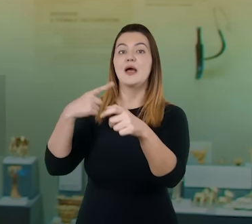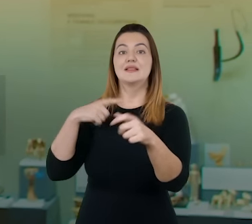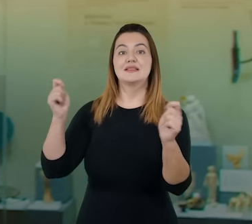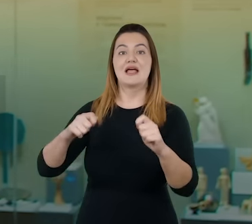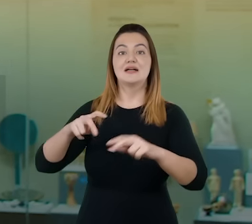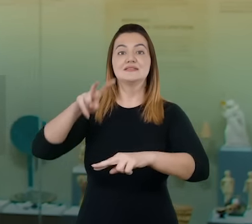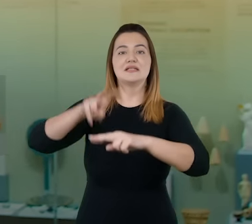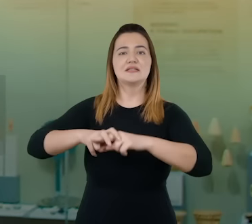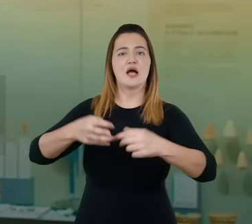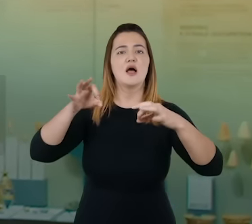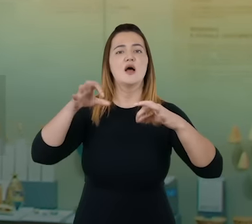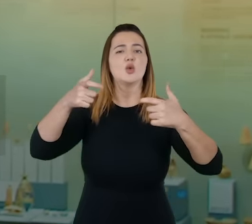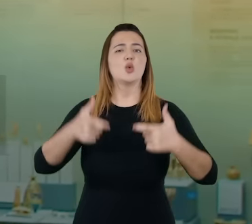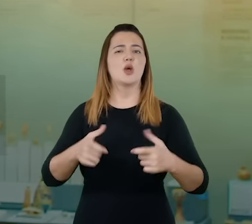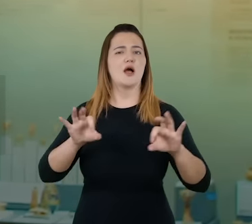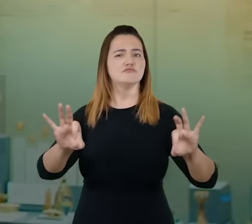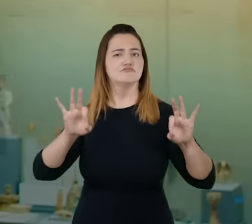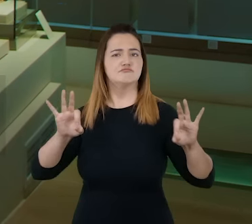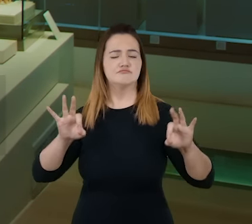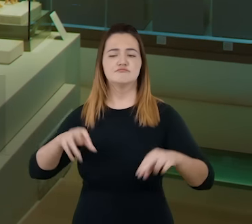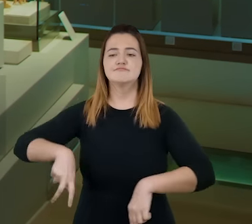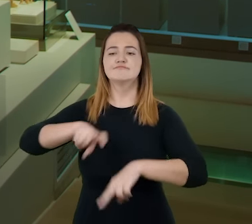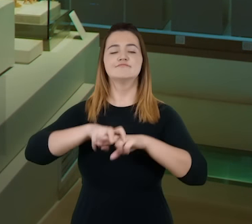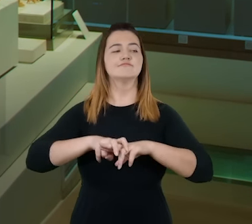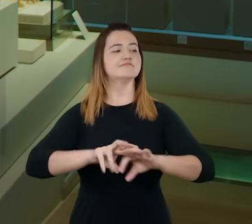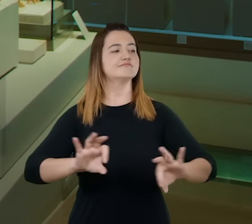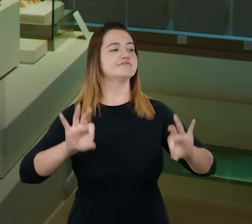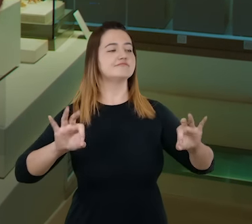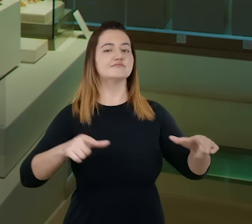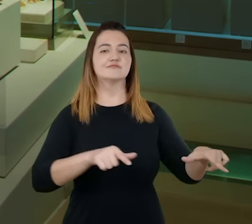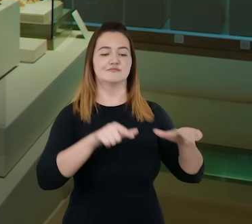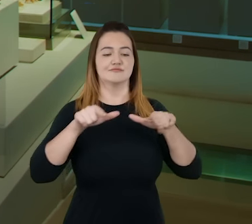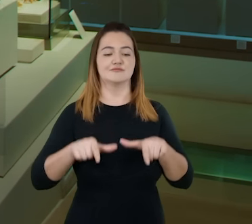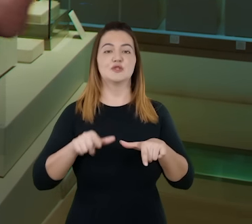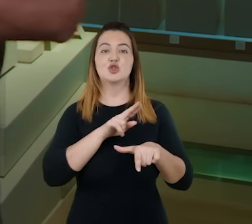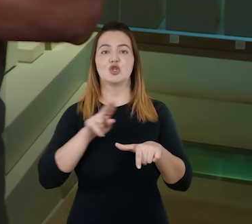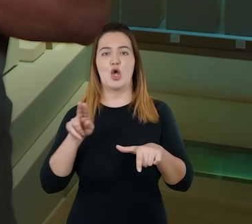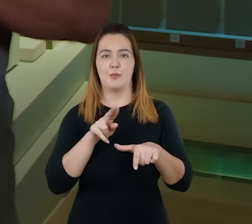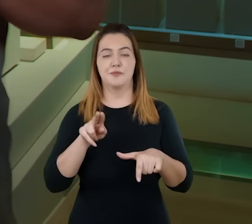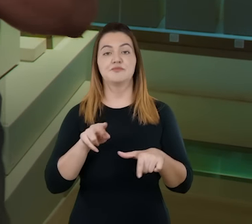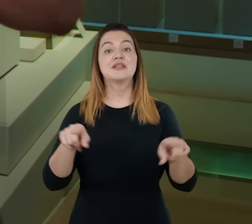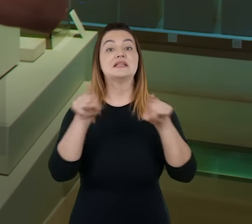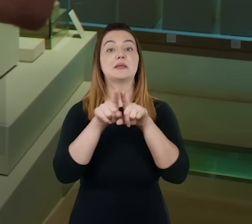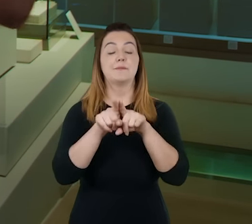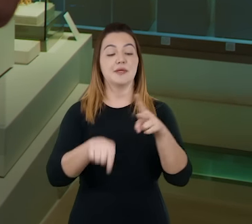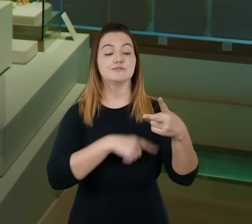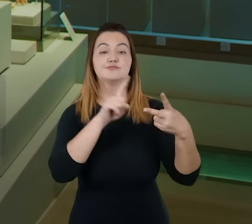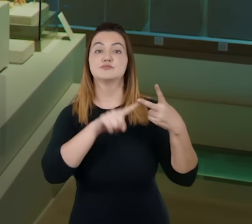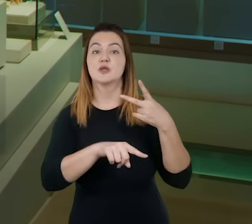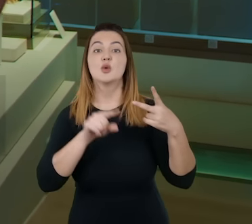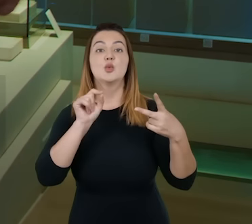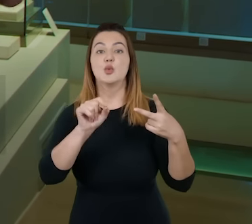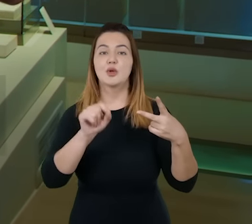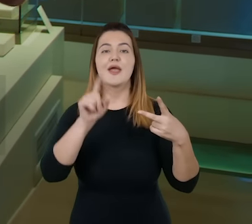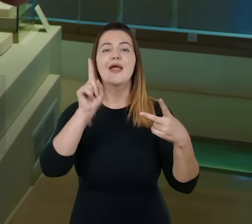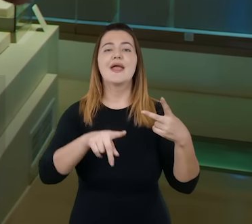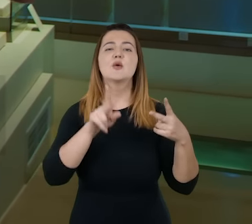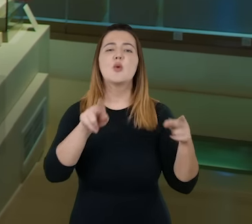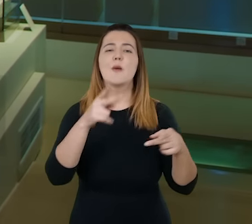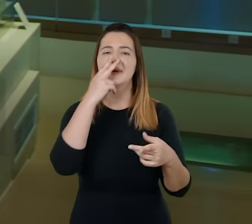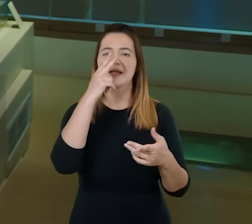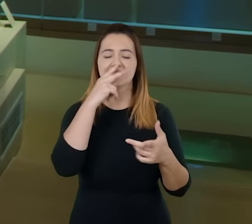honra. Era um bilhete intransferível. E a outra ideia é que essas peças também significavam uma espécie de